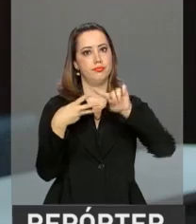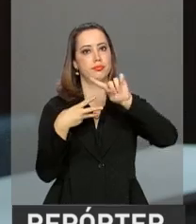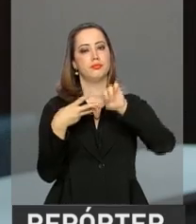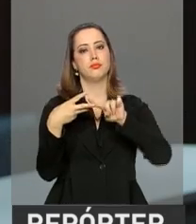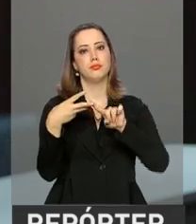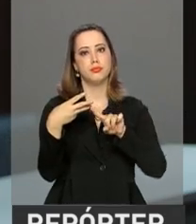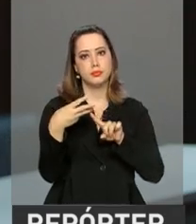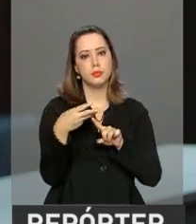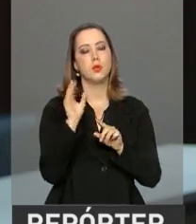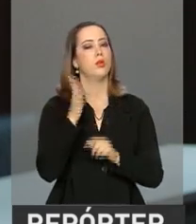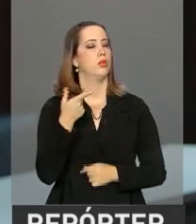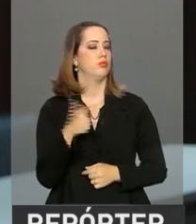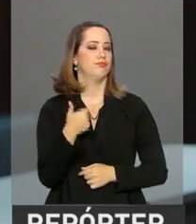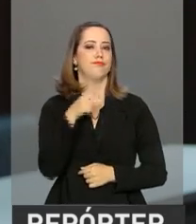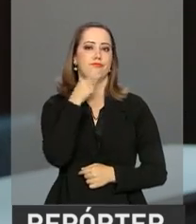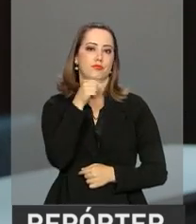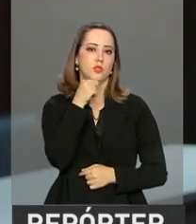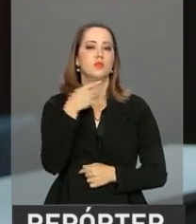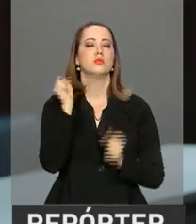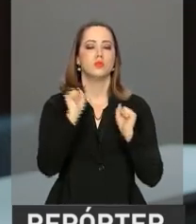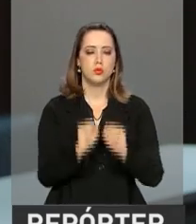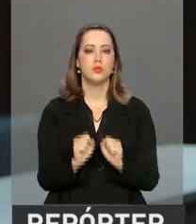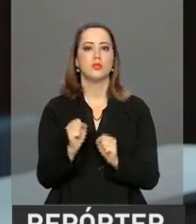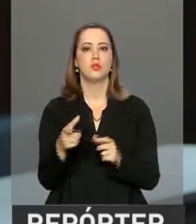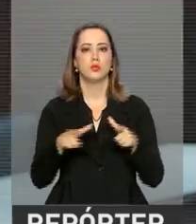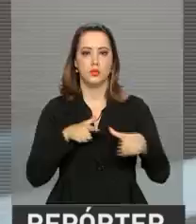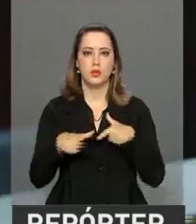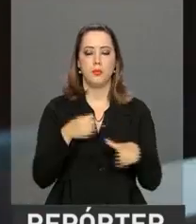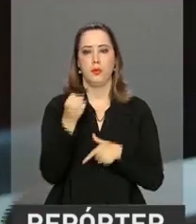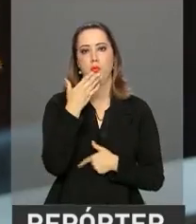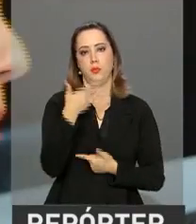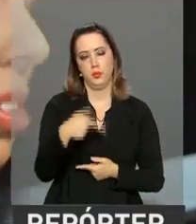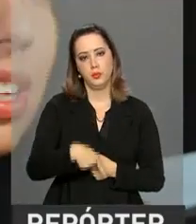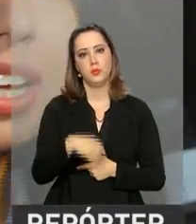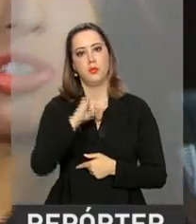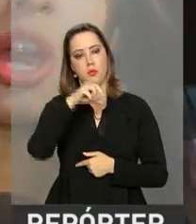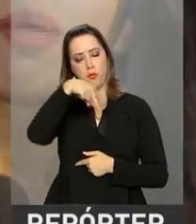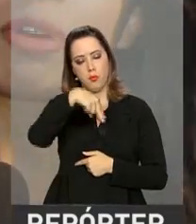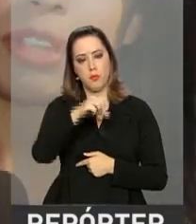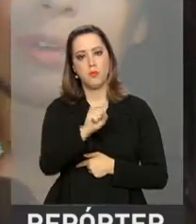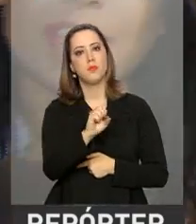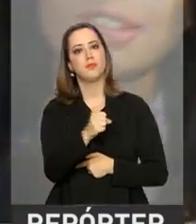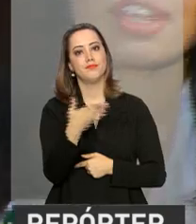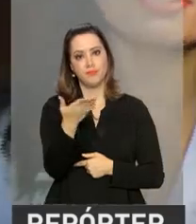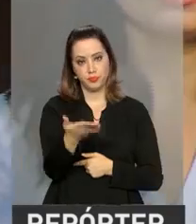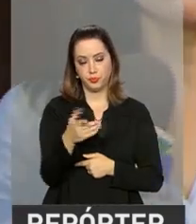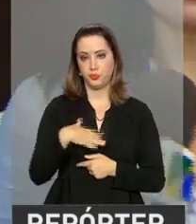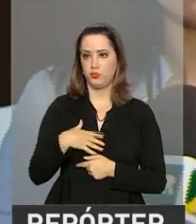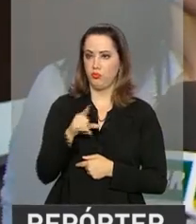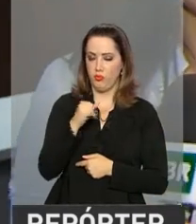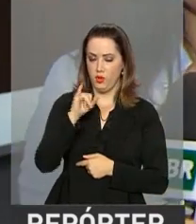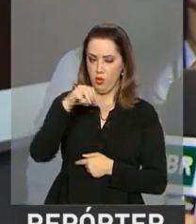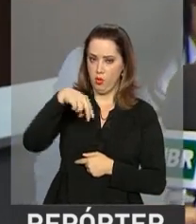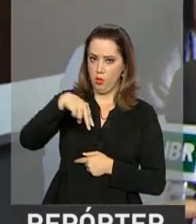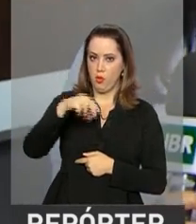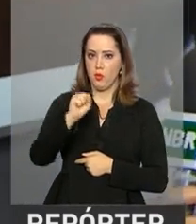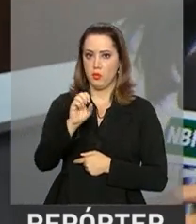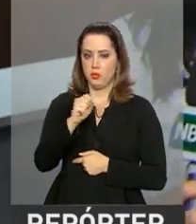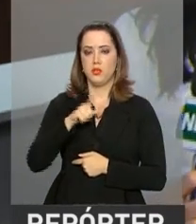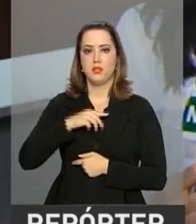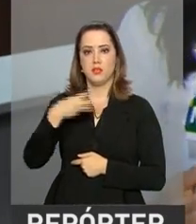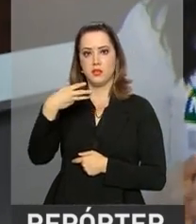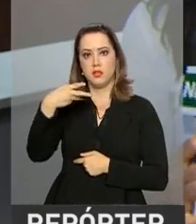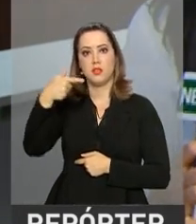dúvida de que a nossa passagem terá valido a pena aqui à frente do INSS muito obrigada Presidente Pois é o INSS tem 37.000